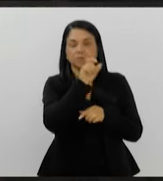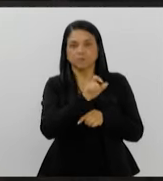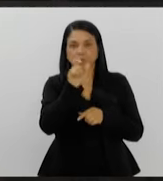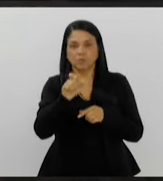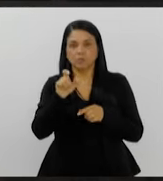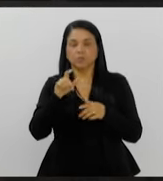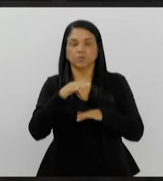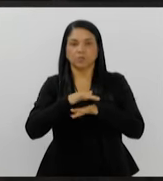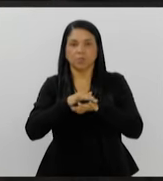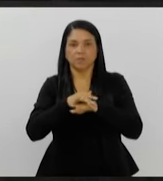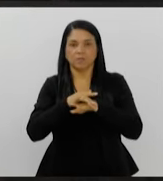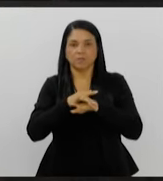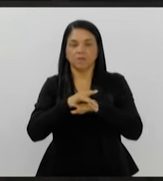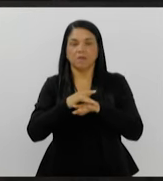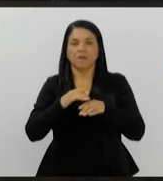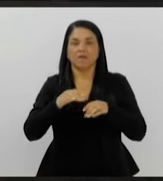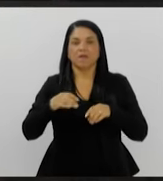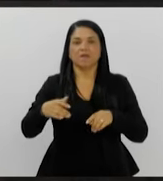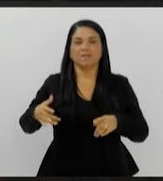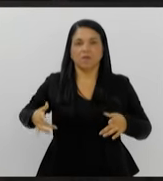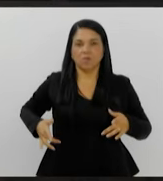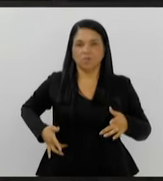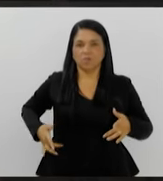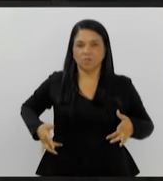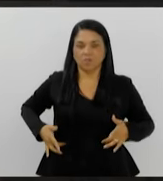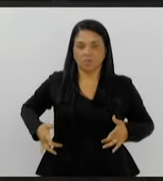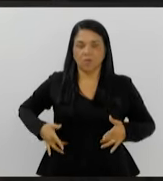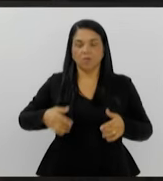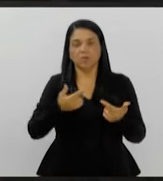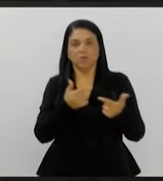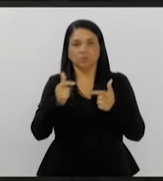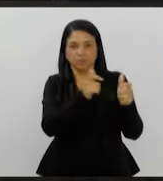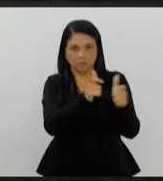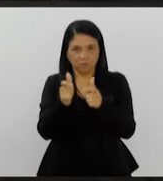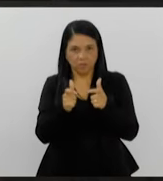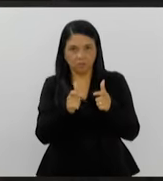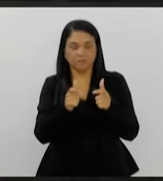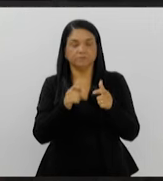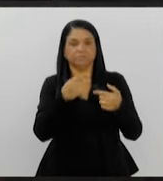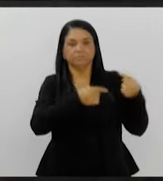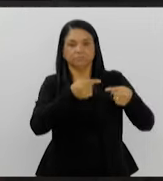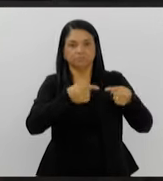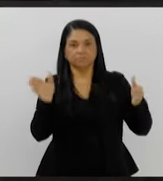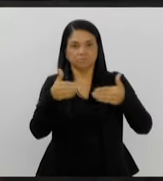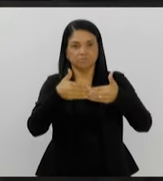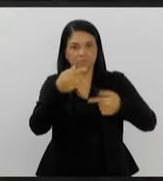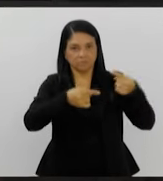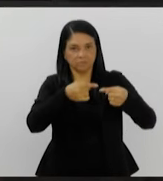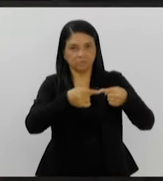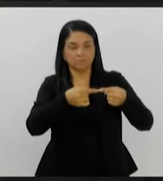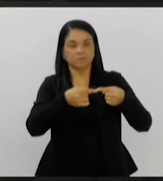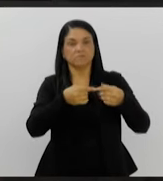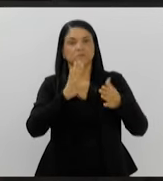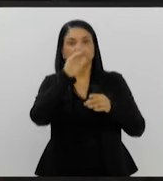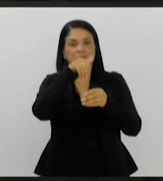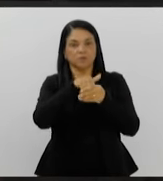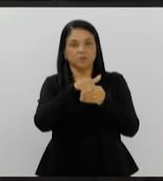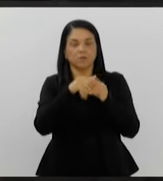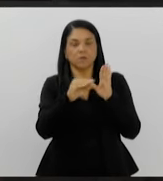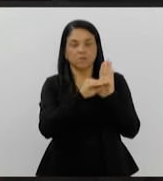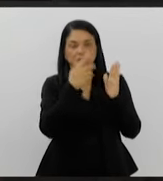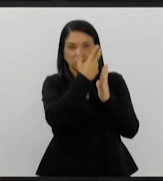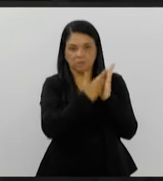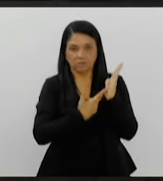de Janeiro e dá outras providências em discussão não havendo Quem Queira discutir encerrada a discussão em votação emenda de